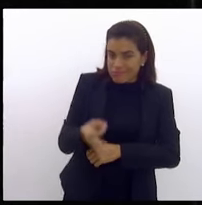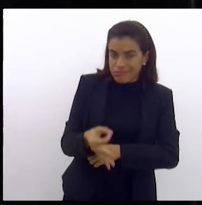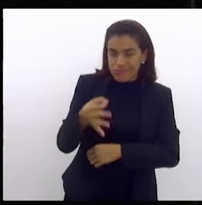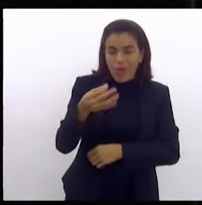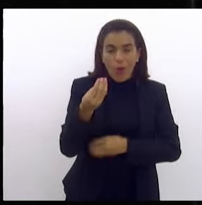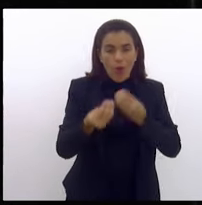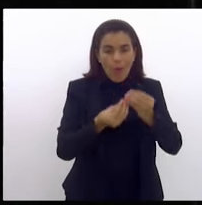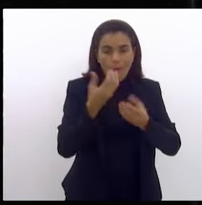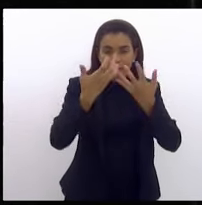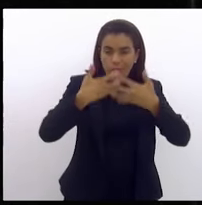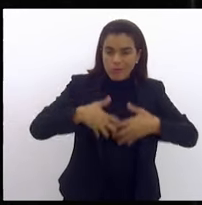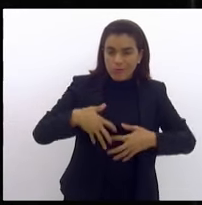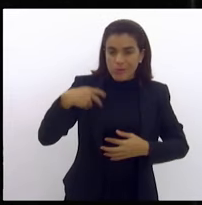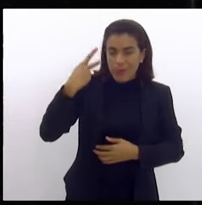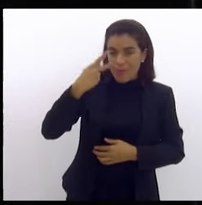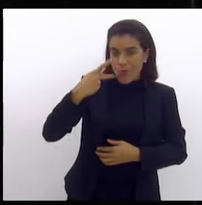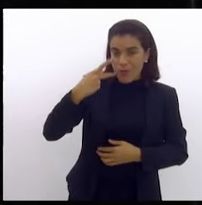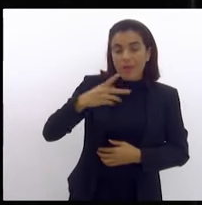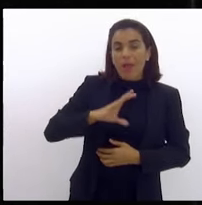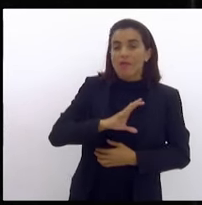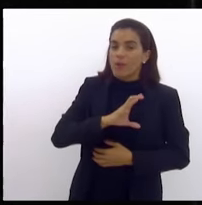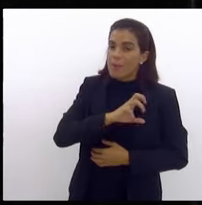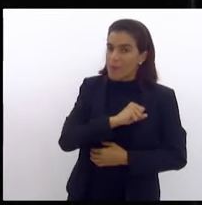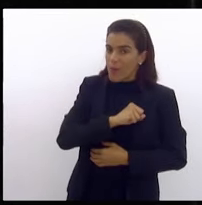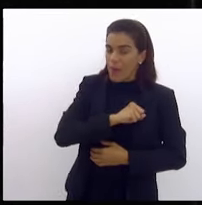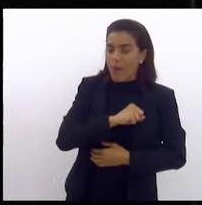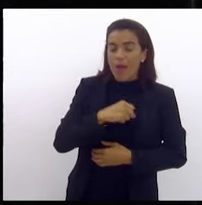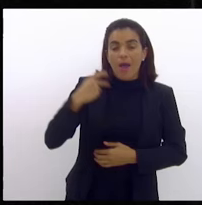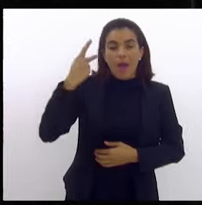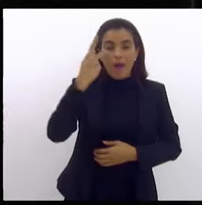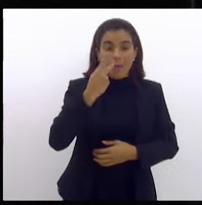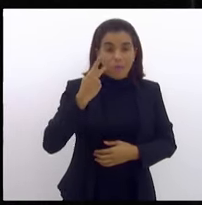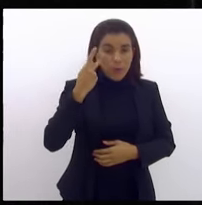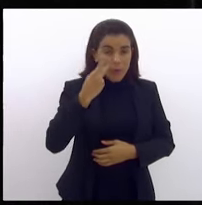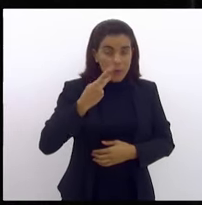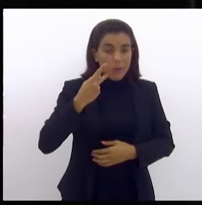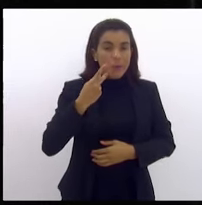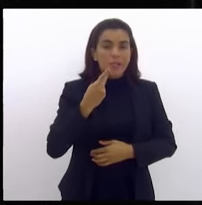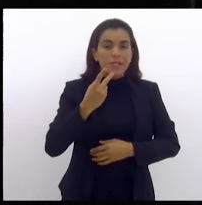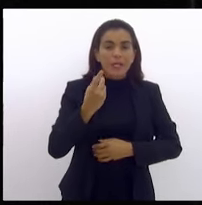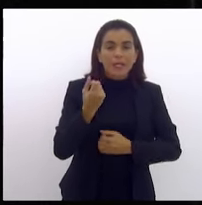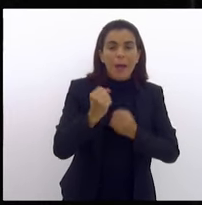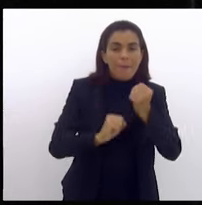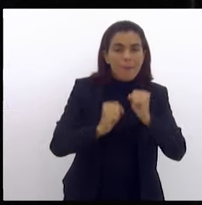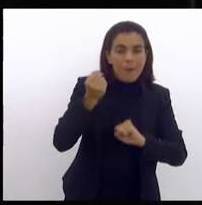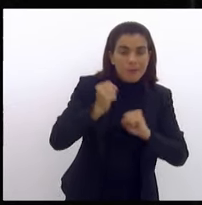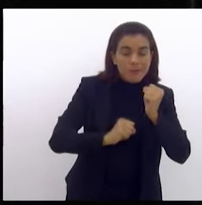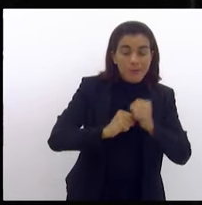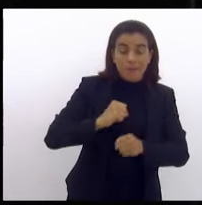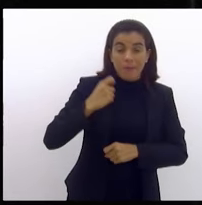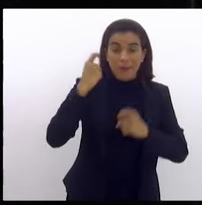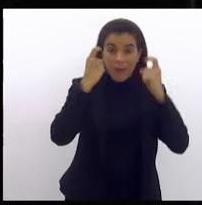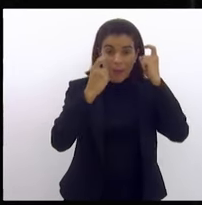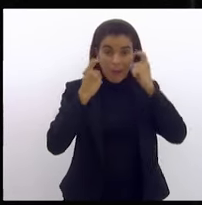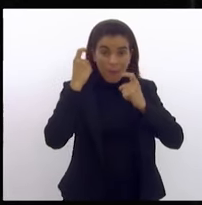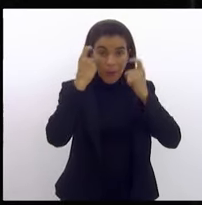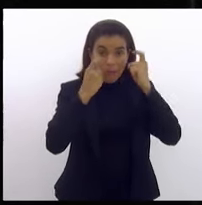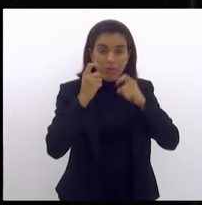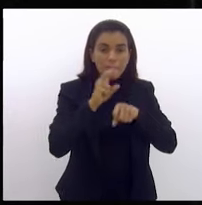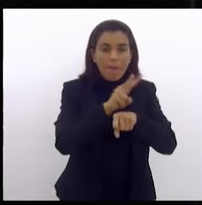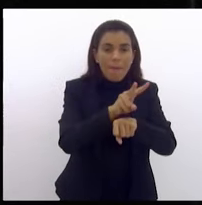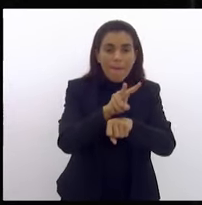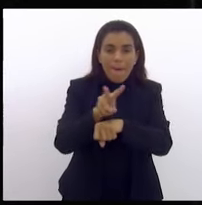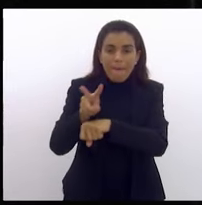a política do amor, a política da produção e a política da preocupação com